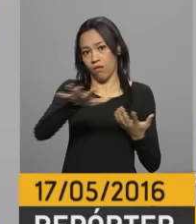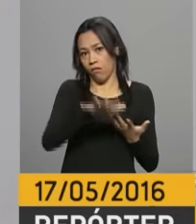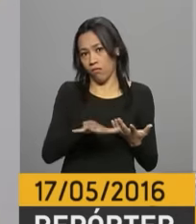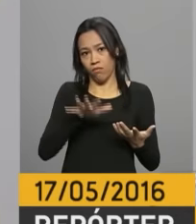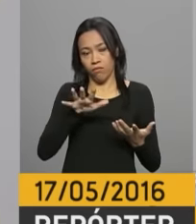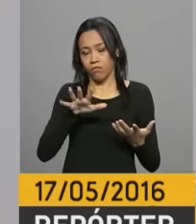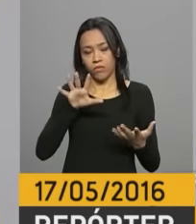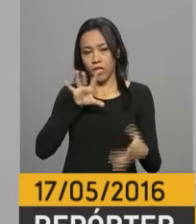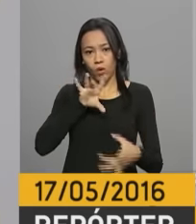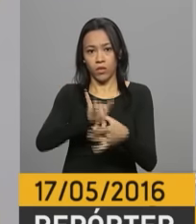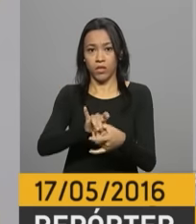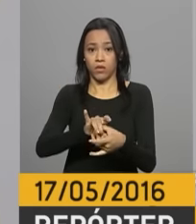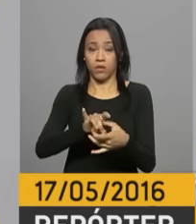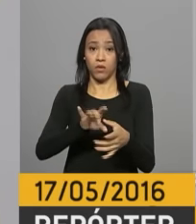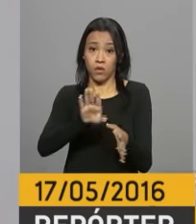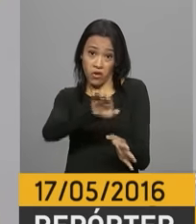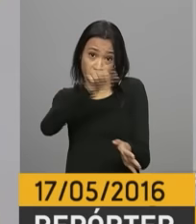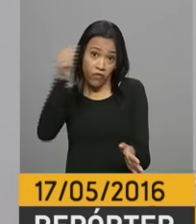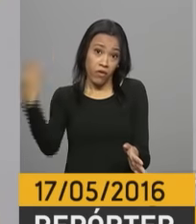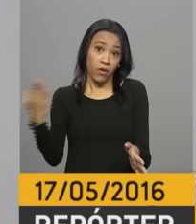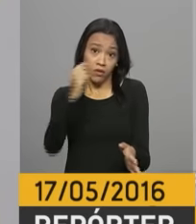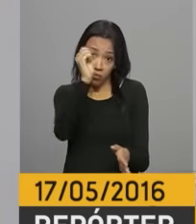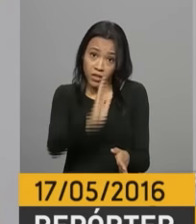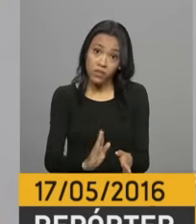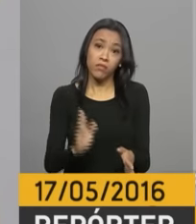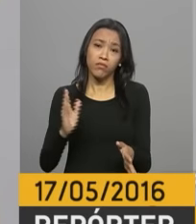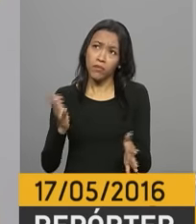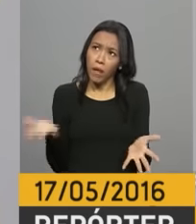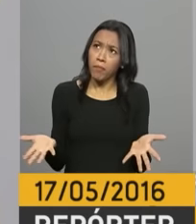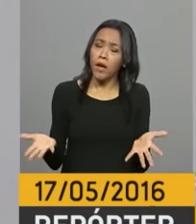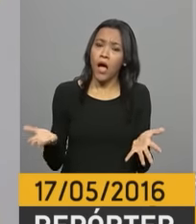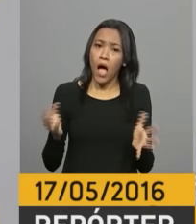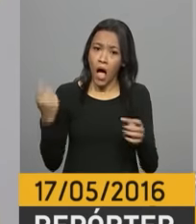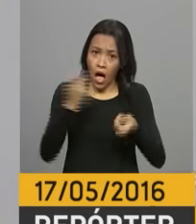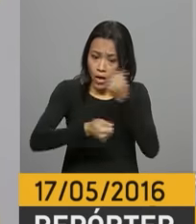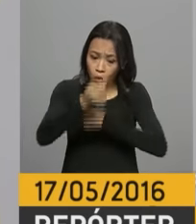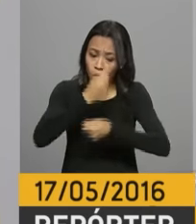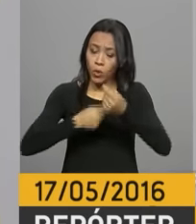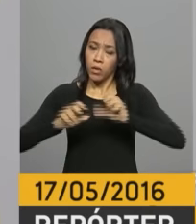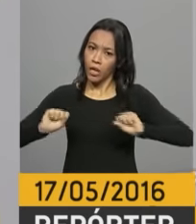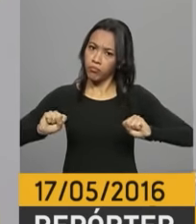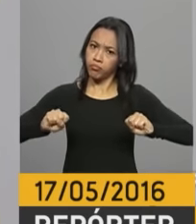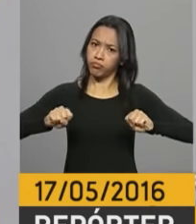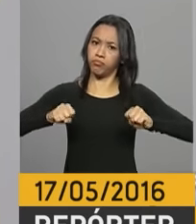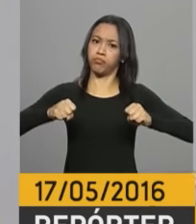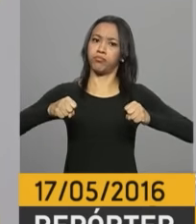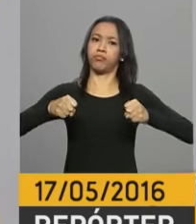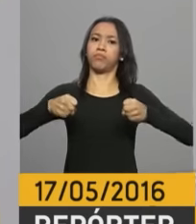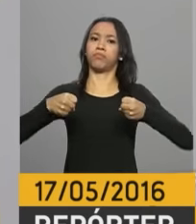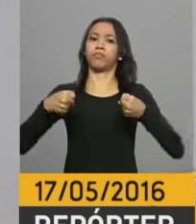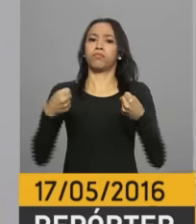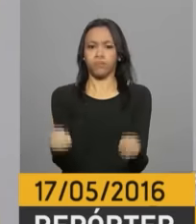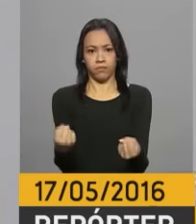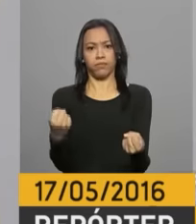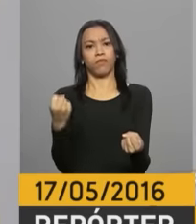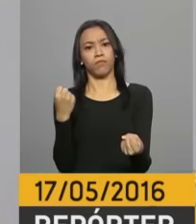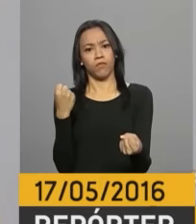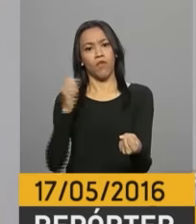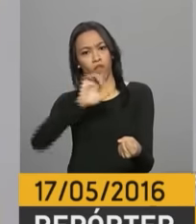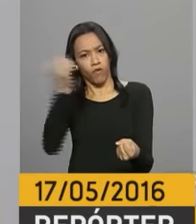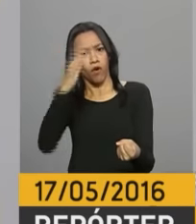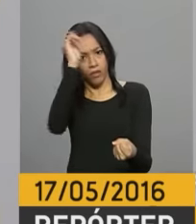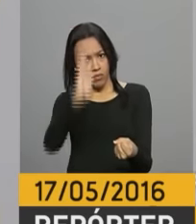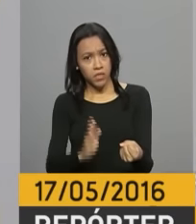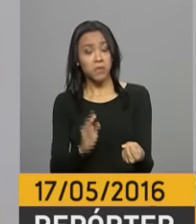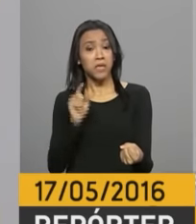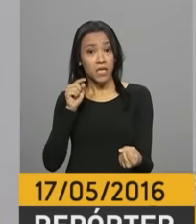cenário externo está em recuperação e temos segurança, vamos entrar em contato e as autoridades